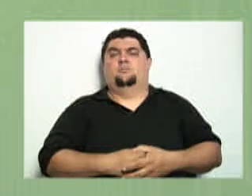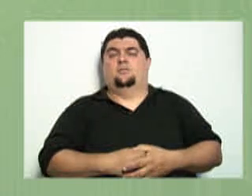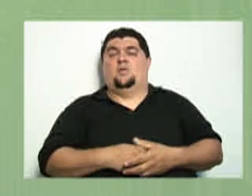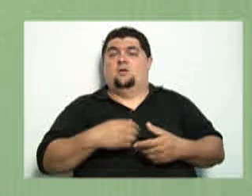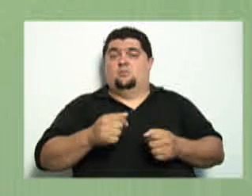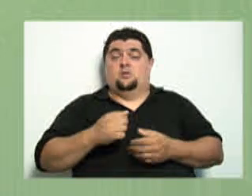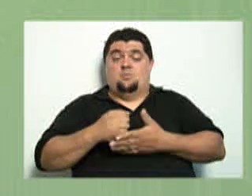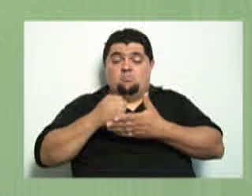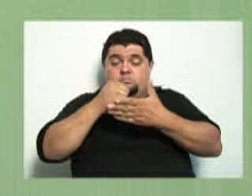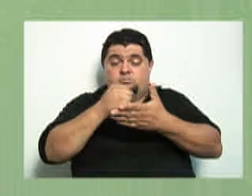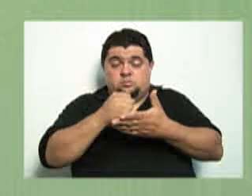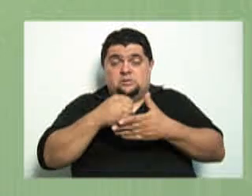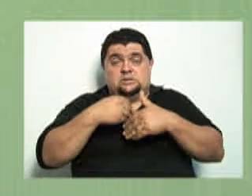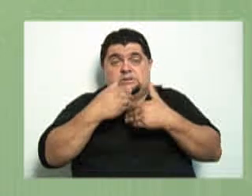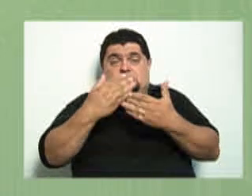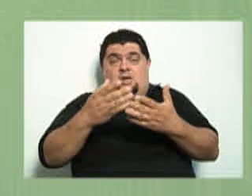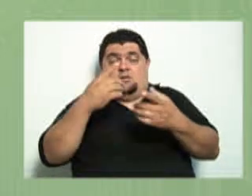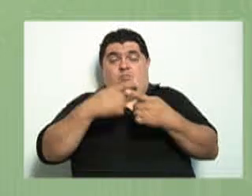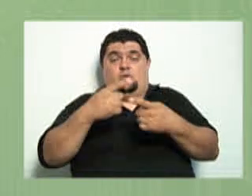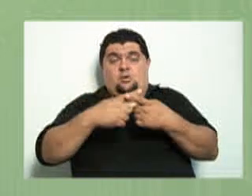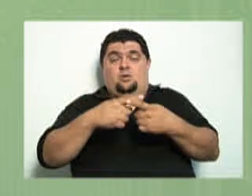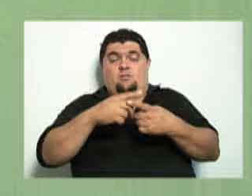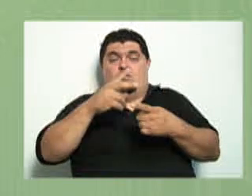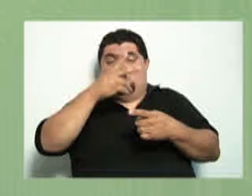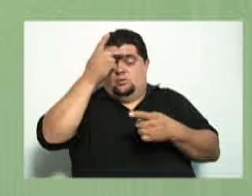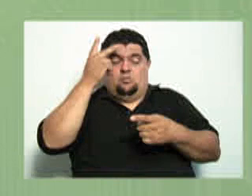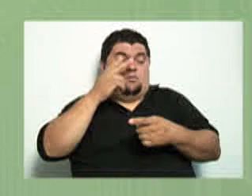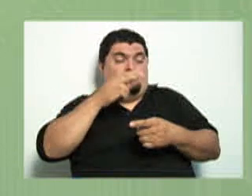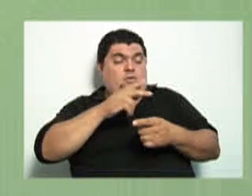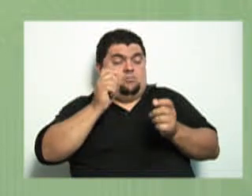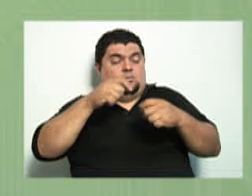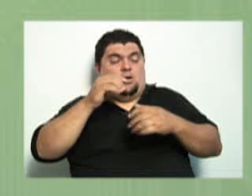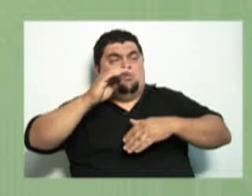ser promovida para que haja o desenvolvimento social.